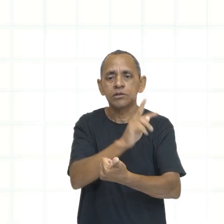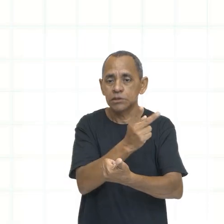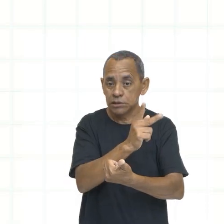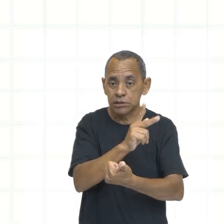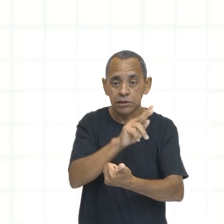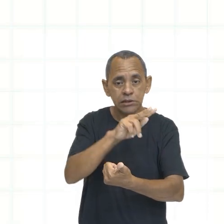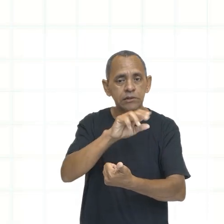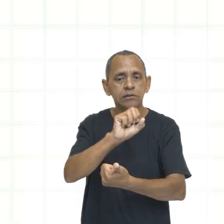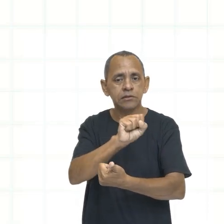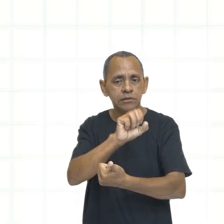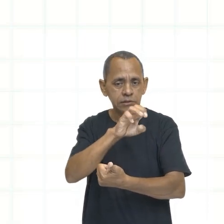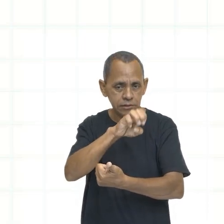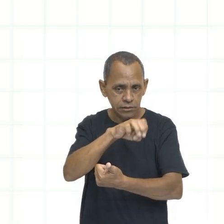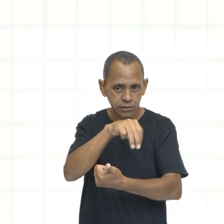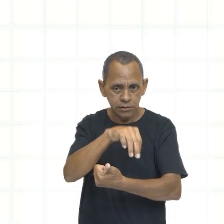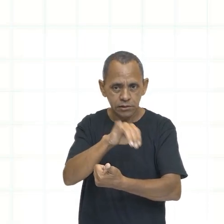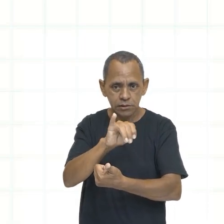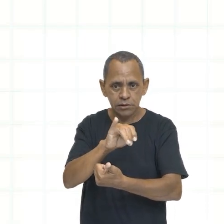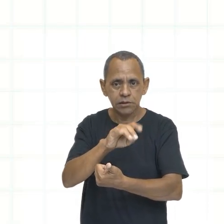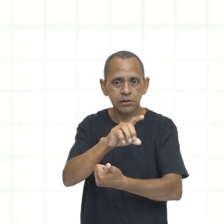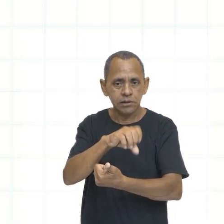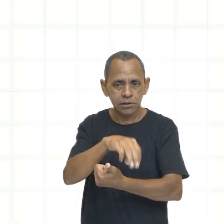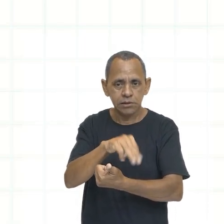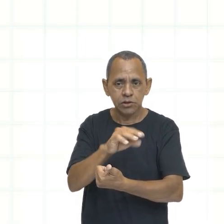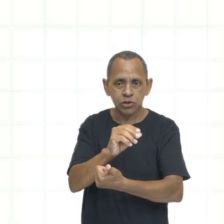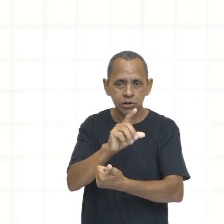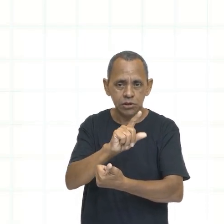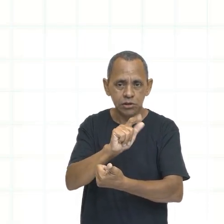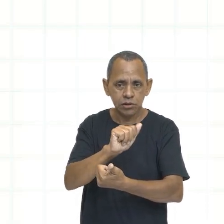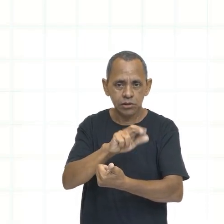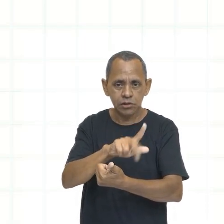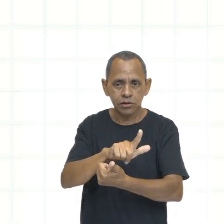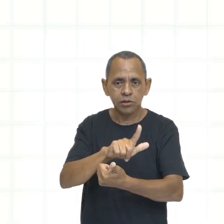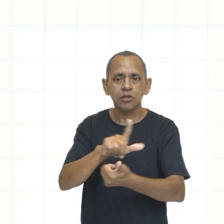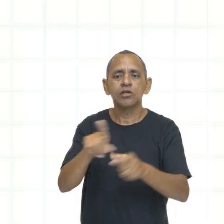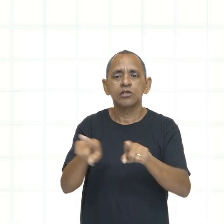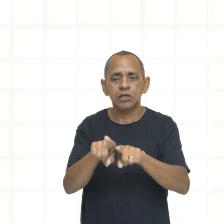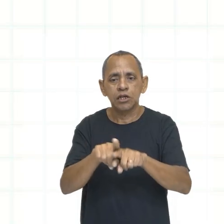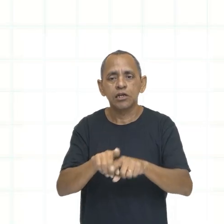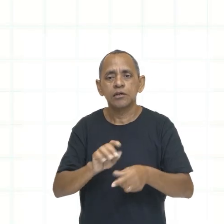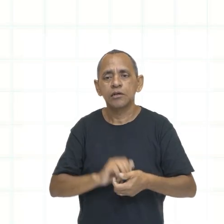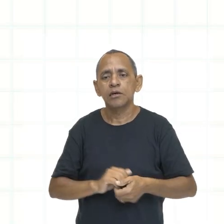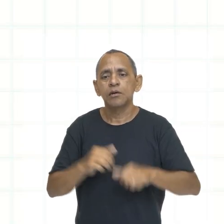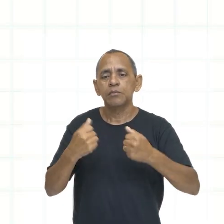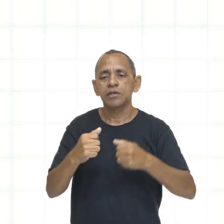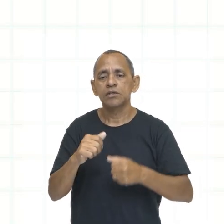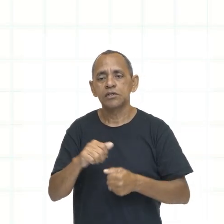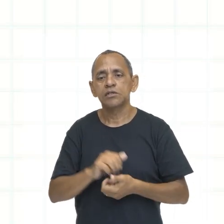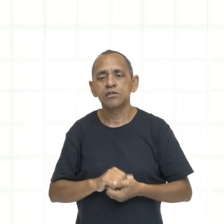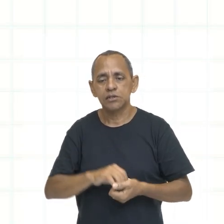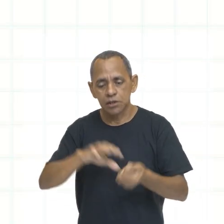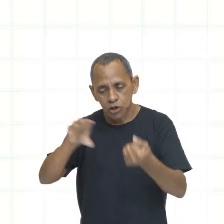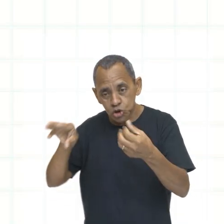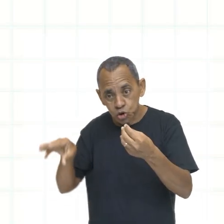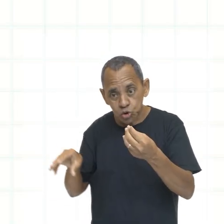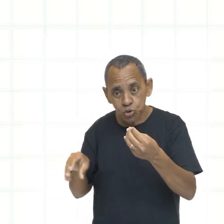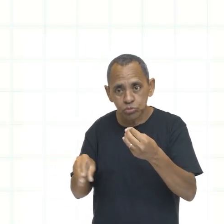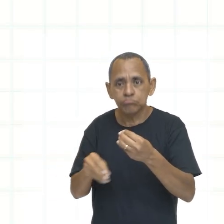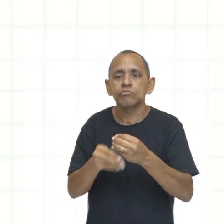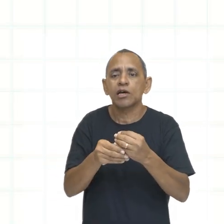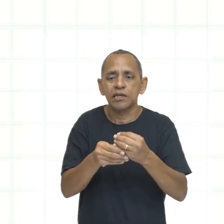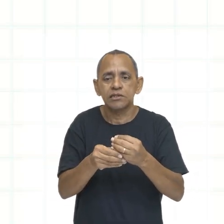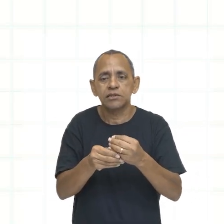verbo auxiliar para receber o not, tá? Vai ser o do no presente, tá? E que